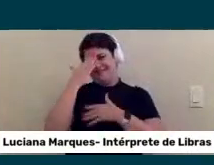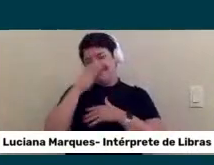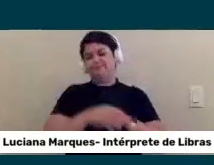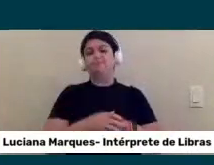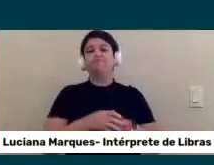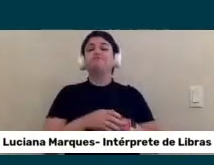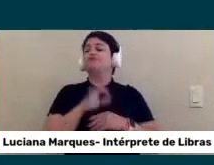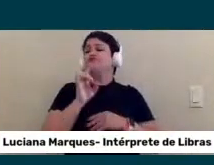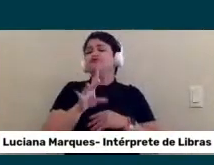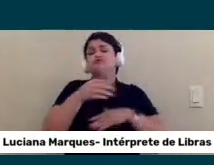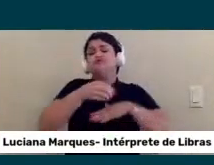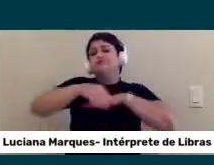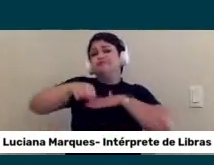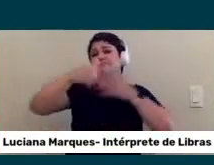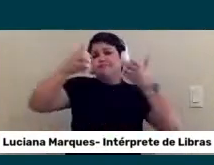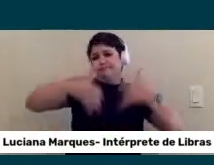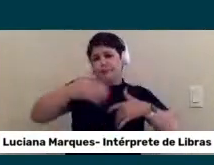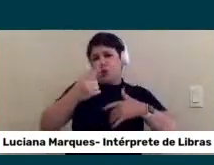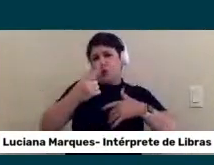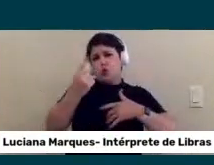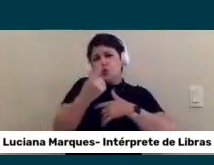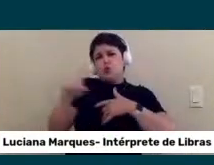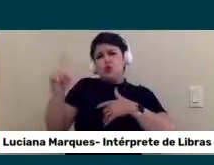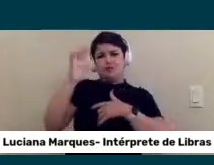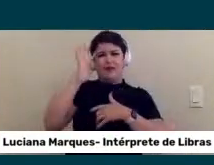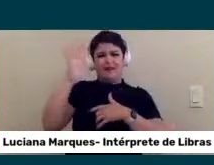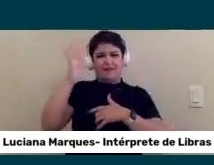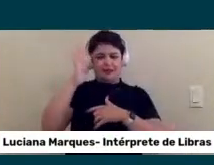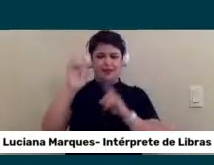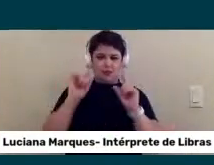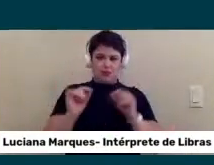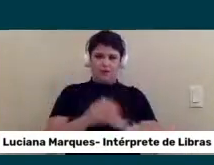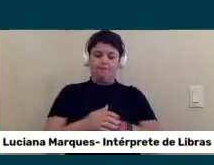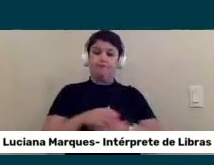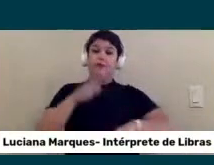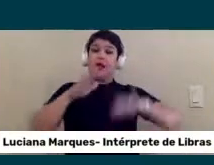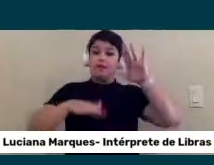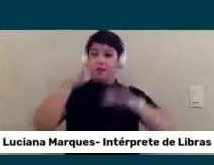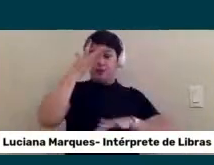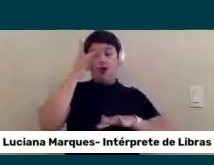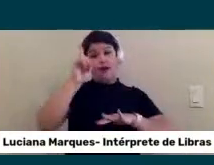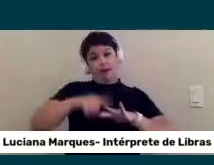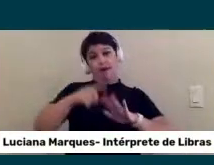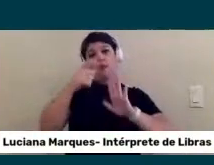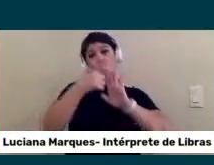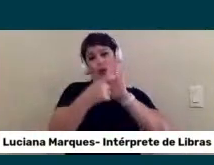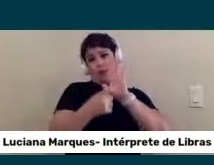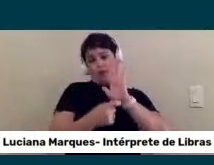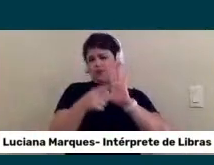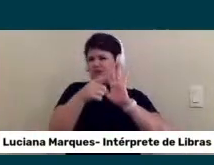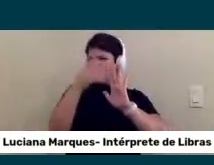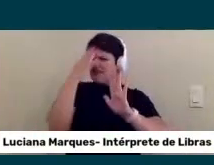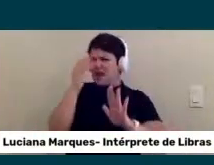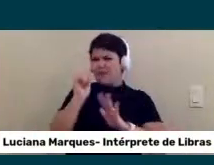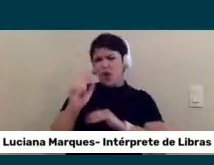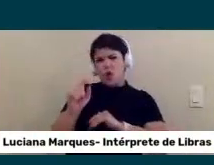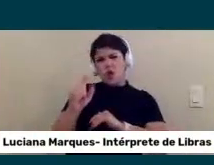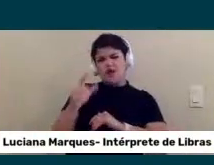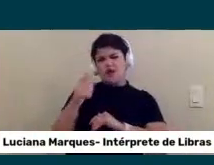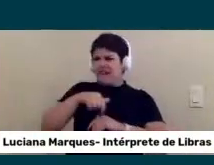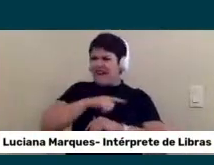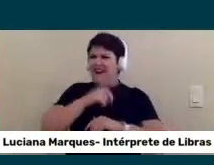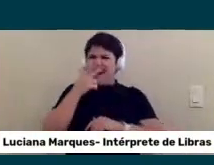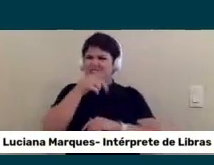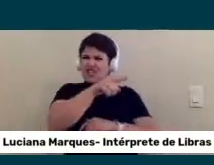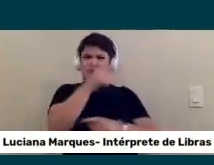Vamos deixar aqui uma última reflexão para o pessoal. Gente, a pessoa é programadora, ela desenvolve algoritmos. Vocês acham mesmo que ela não vai conseguir ler um dashboard?